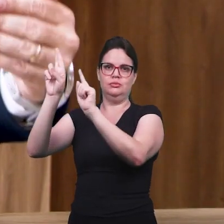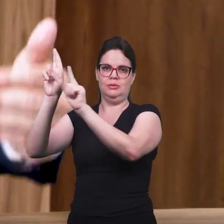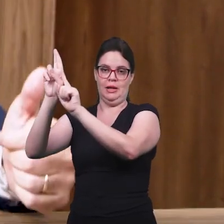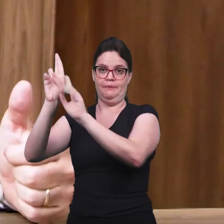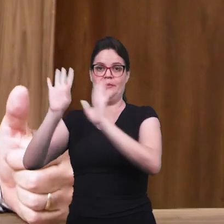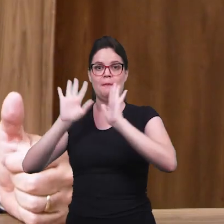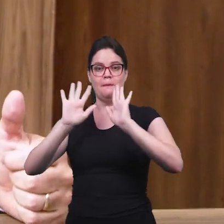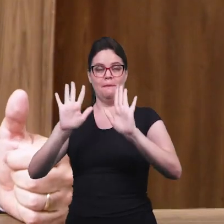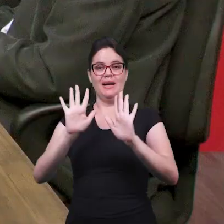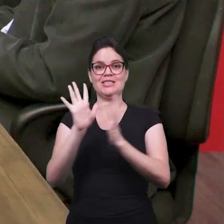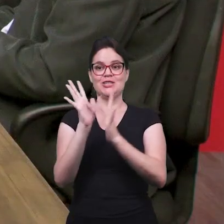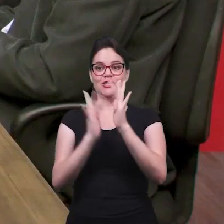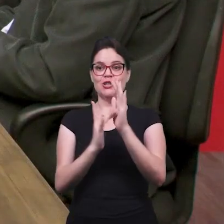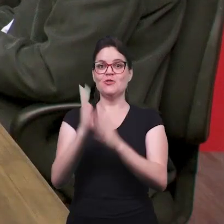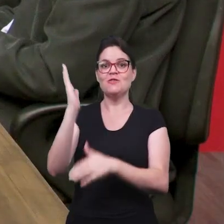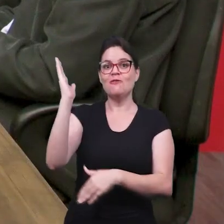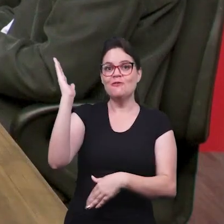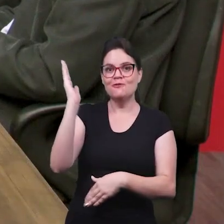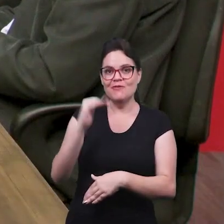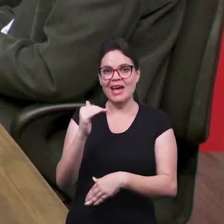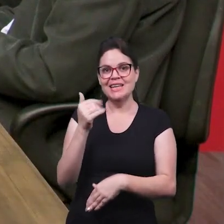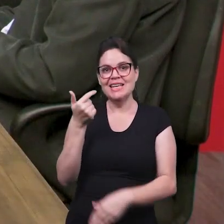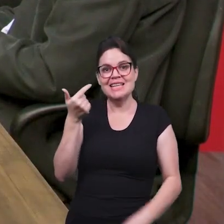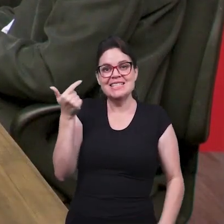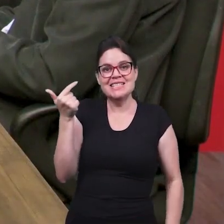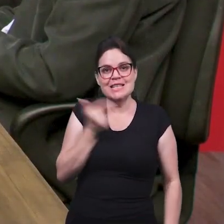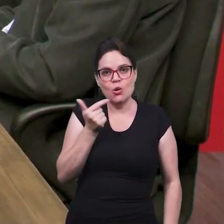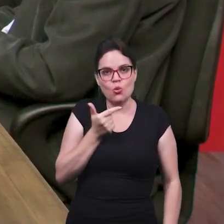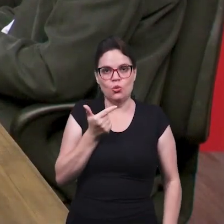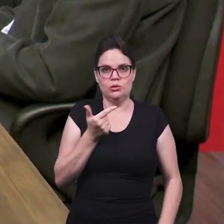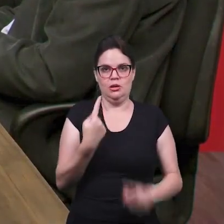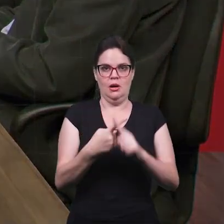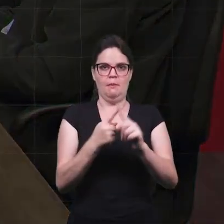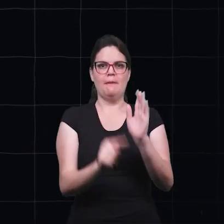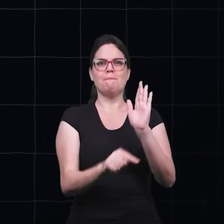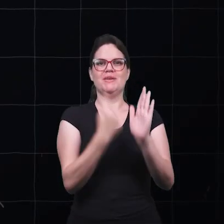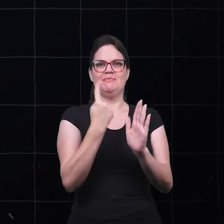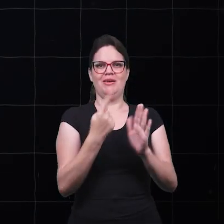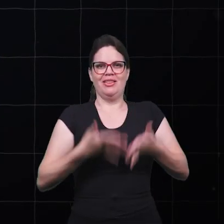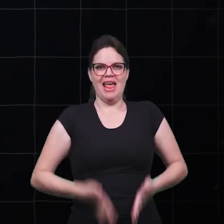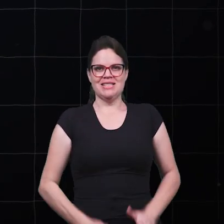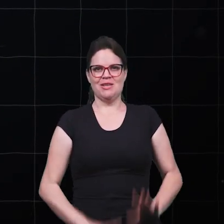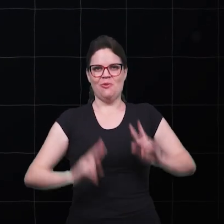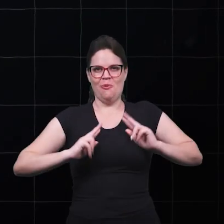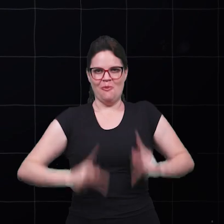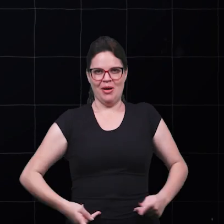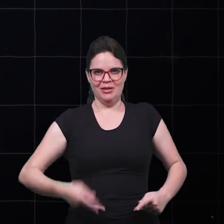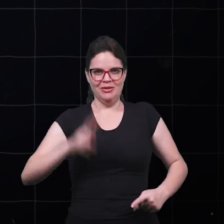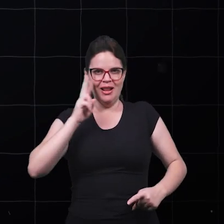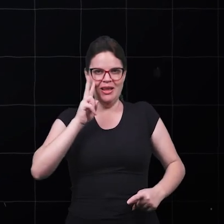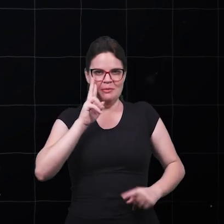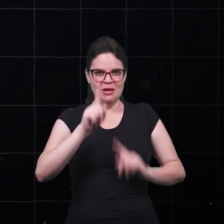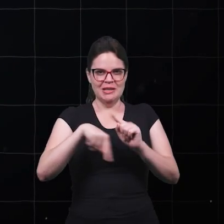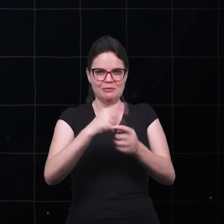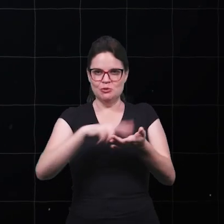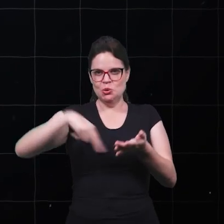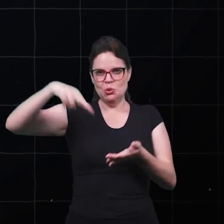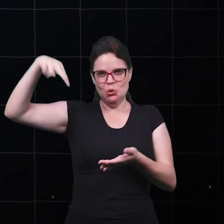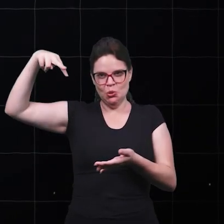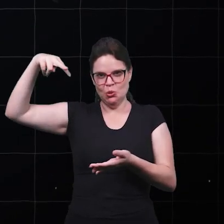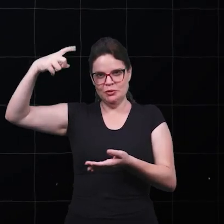Jesus, aí, nesse caso, nós temos Apocalipse capítulo 1, verso 7, que diz, todo olho